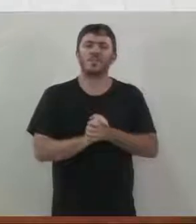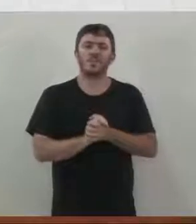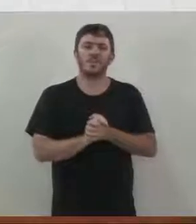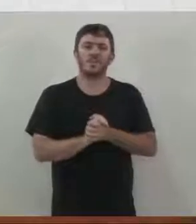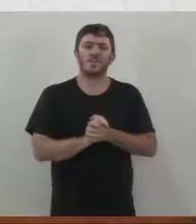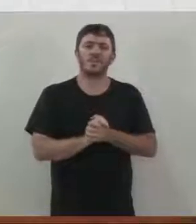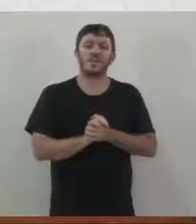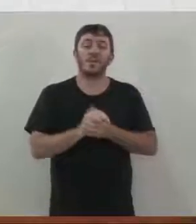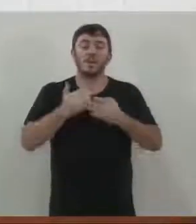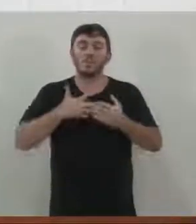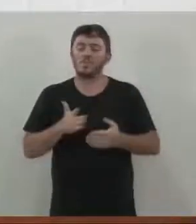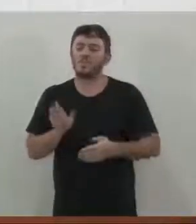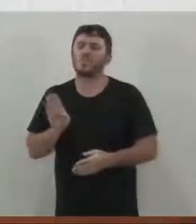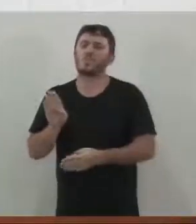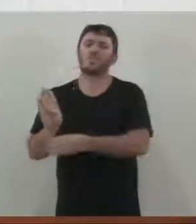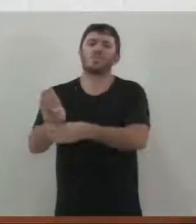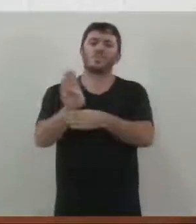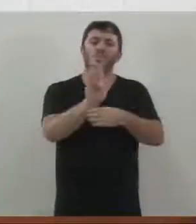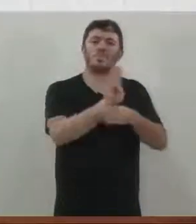para estar ajudando